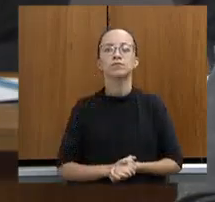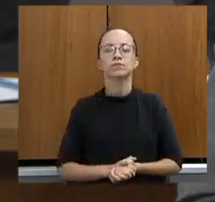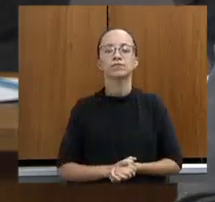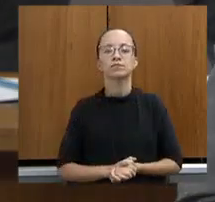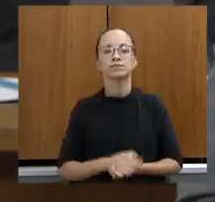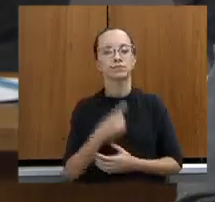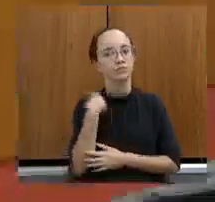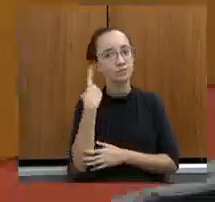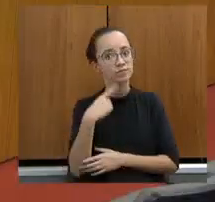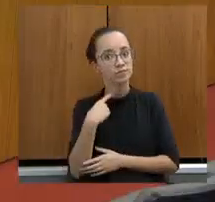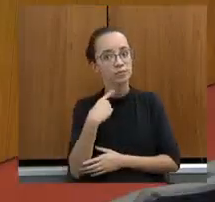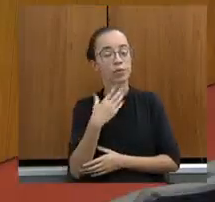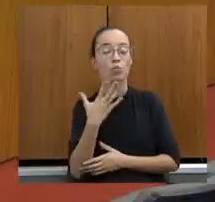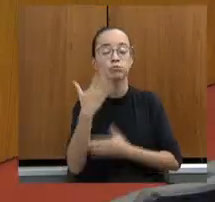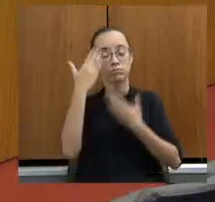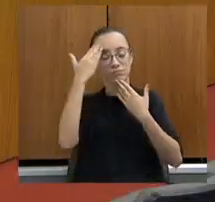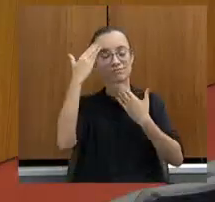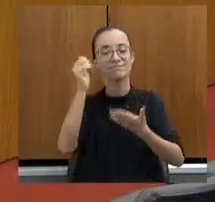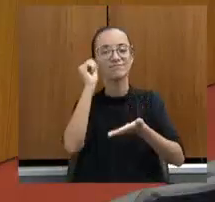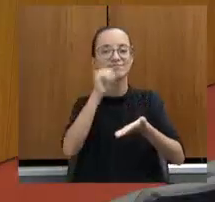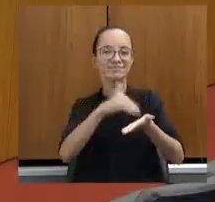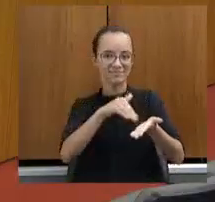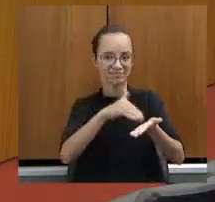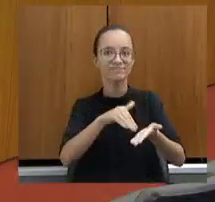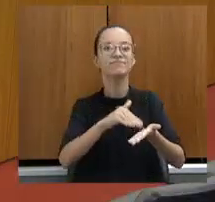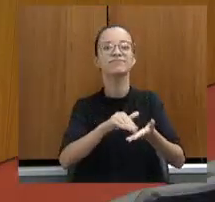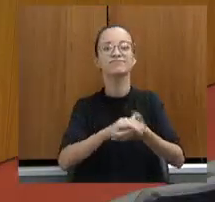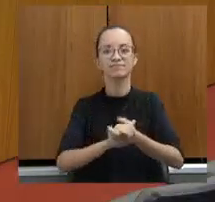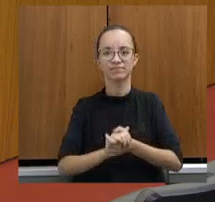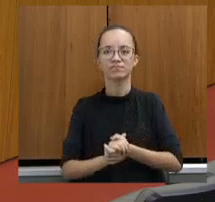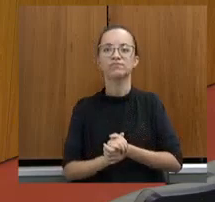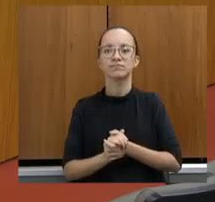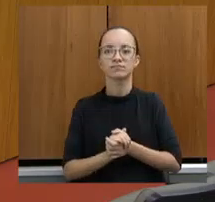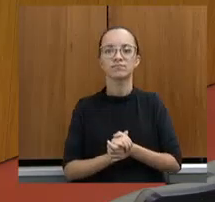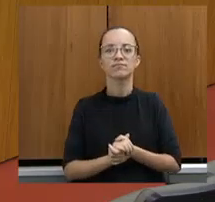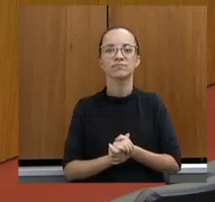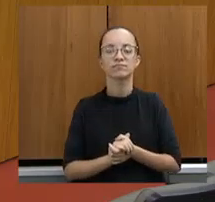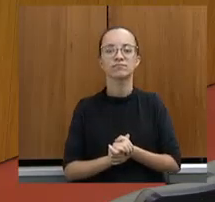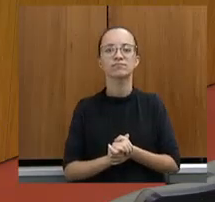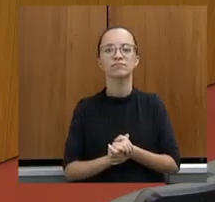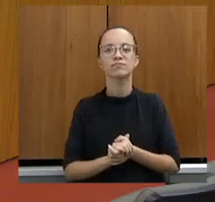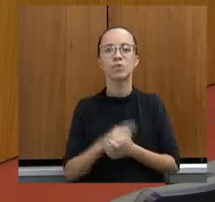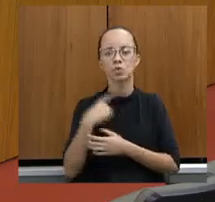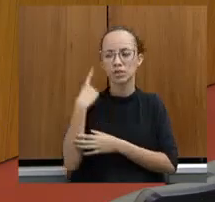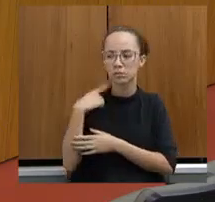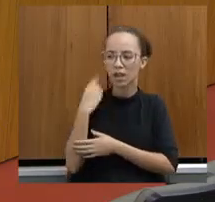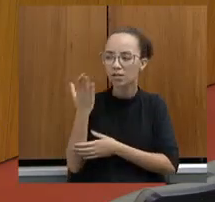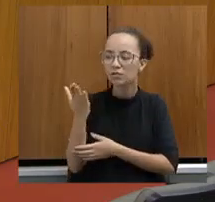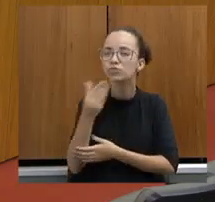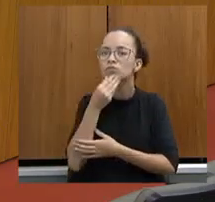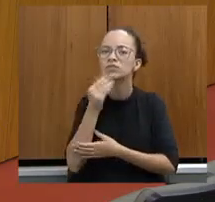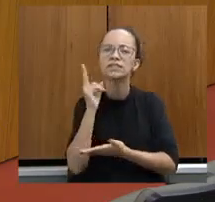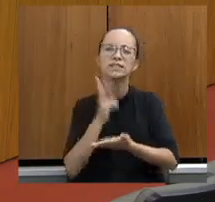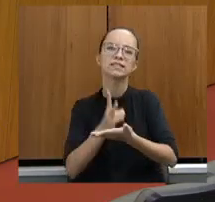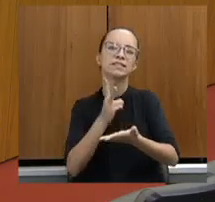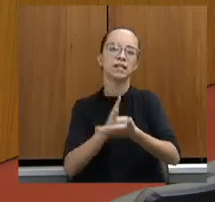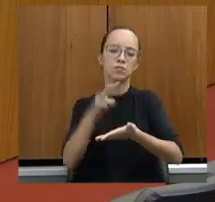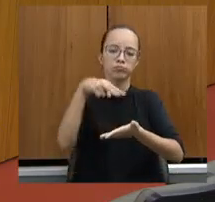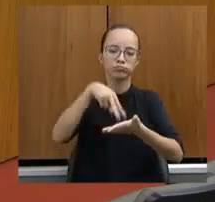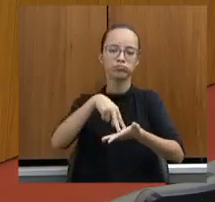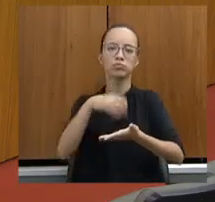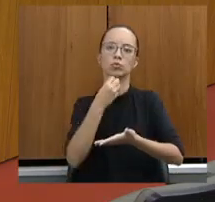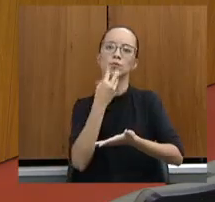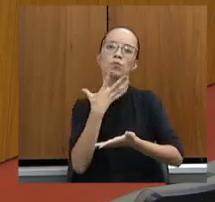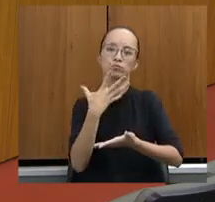Obrigada secretária Obrigada Deputado Antônio Carlos Arantes sempre muito Prudente e assertivo nas suas